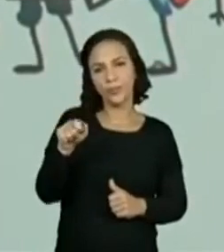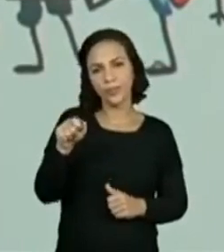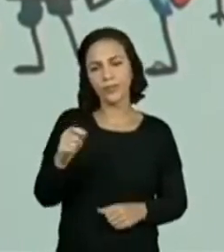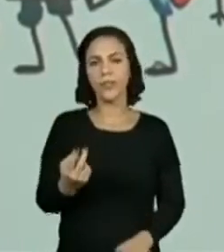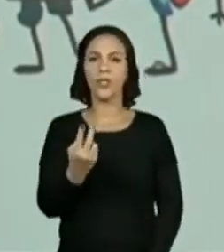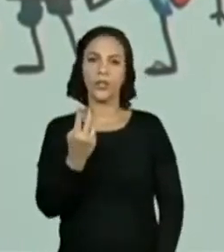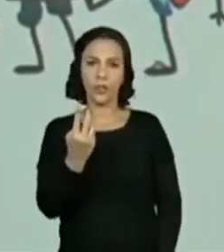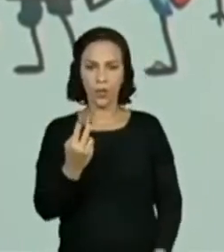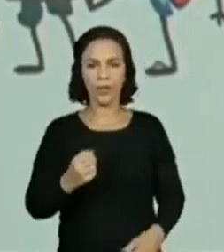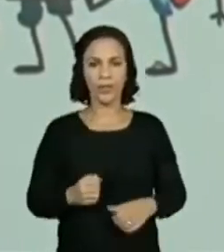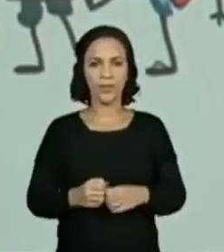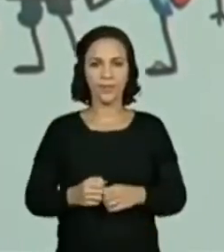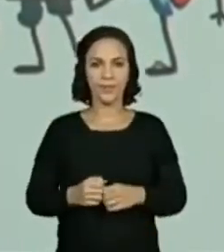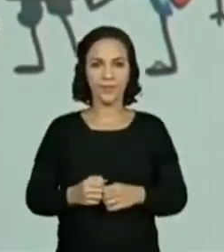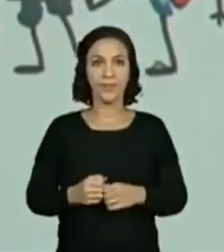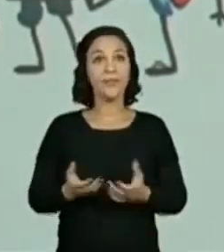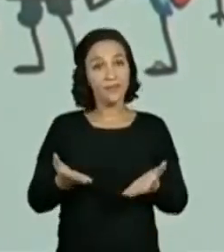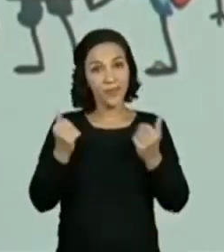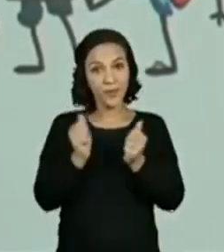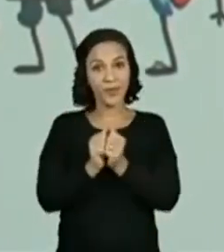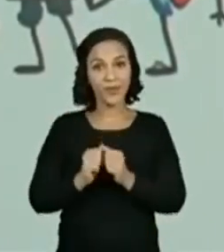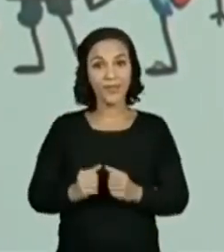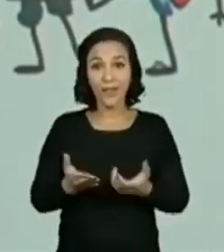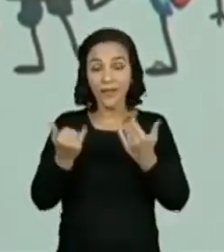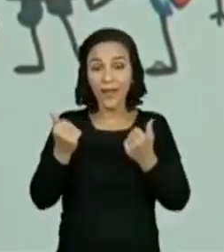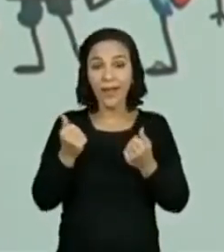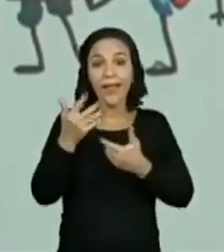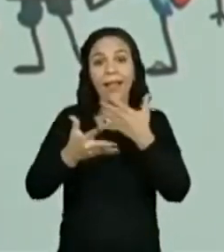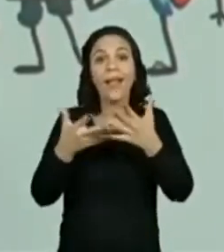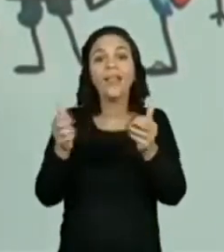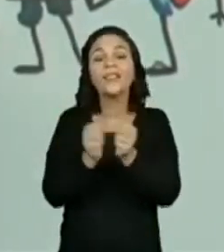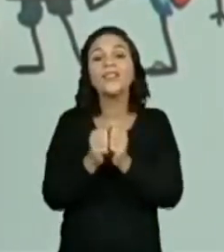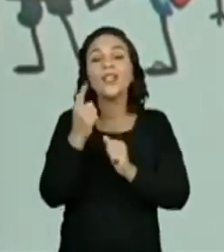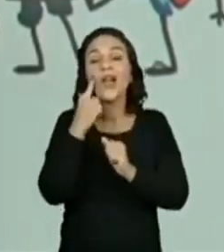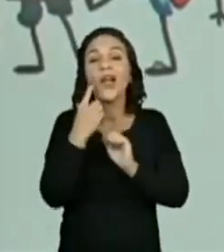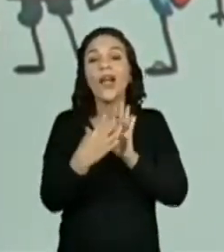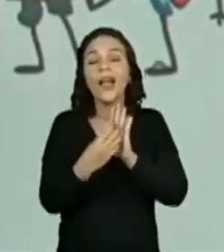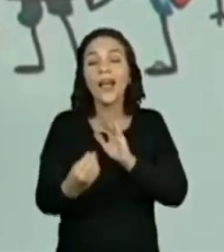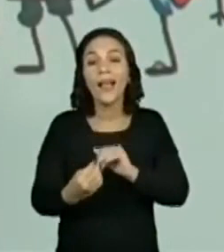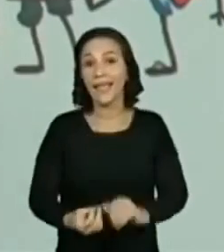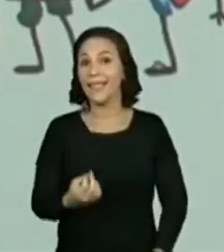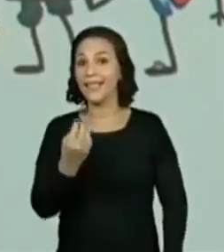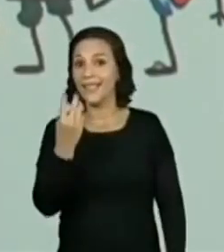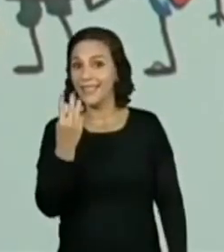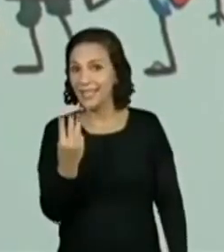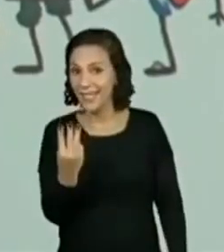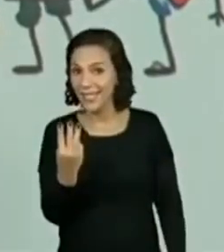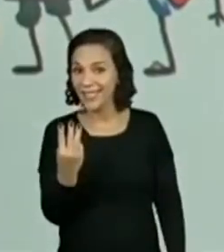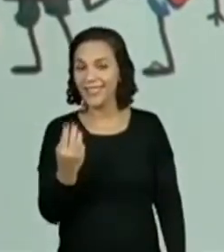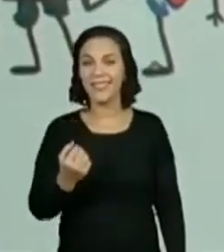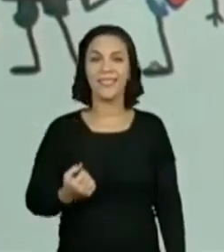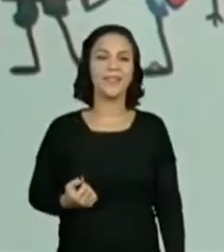2, vamos contar juntos? Conta aí comigo, eu quero ouvir a voz de vocês lá em casa, olha. 3,